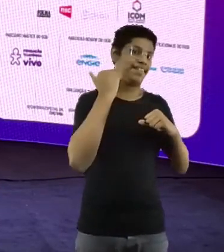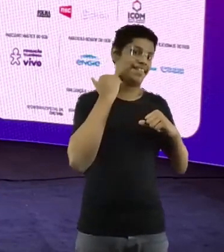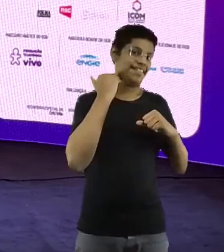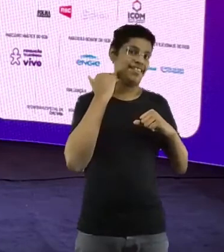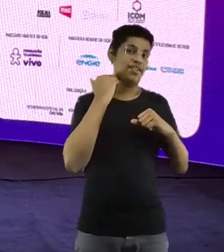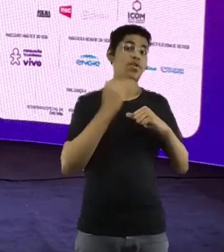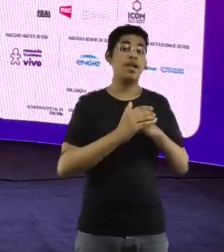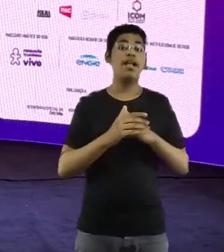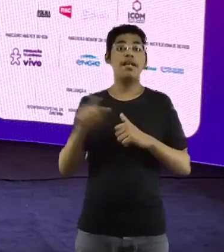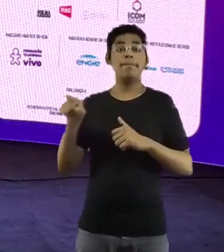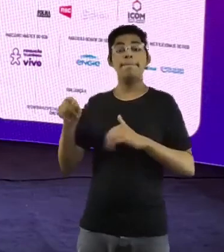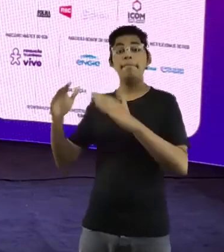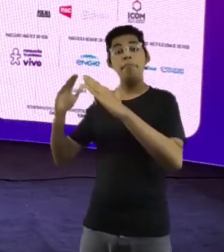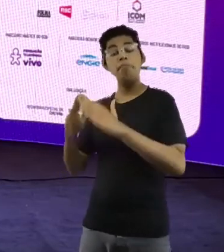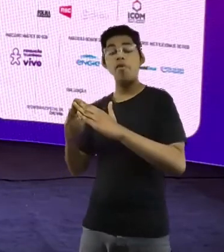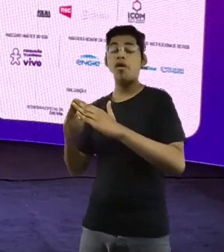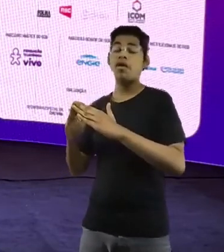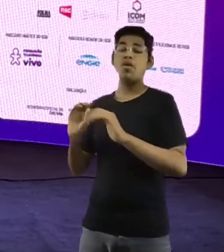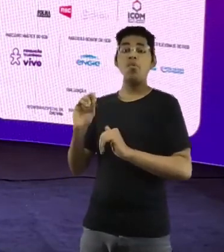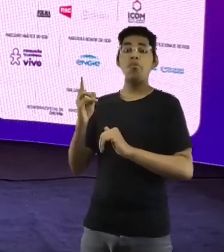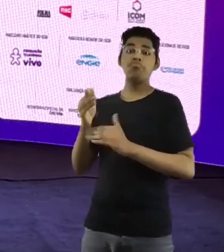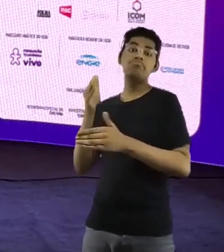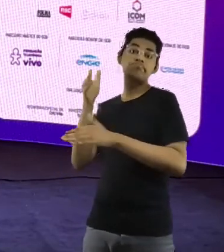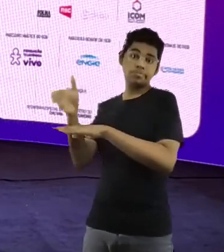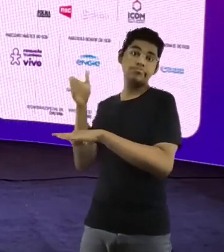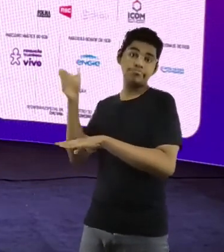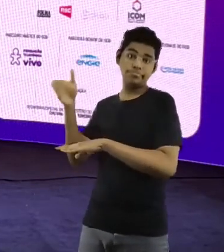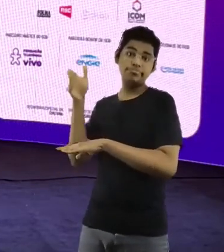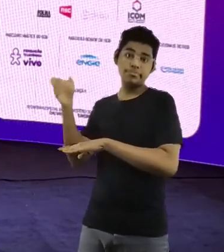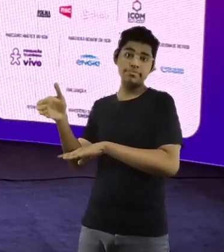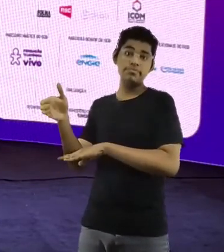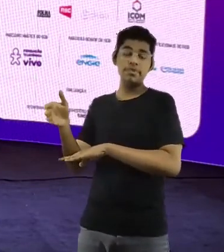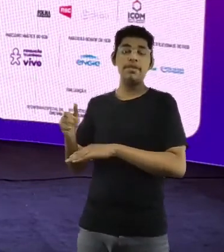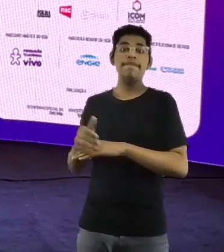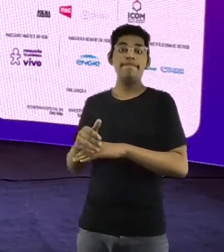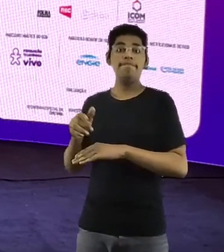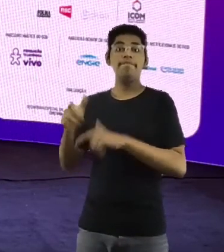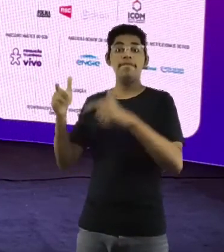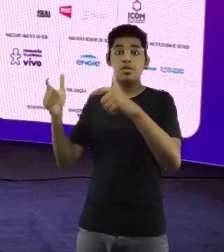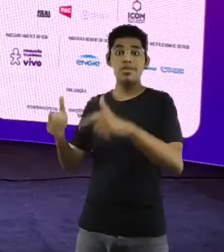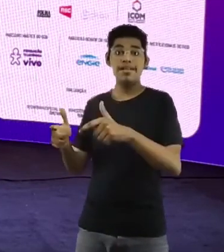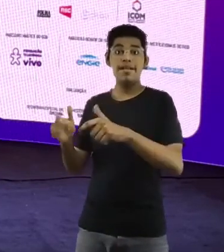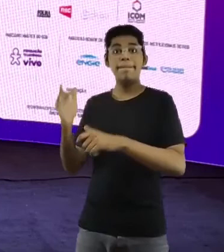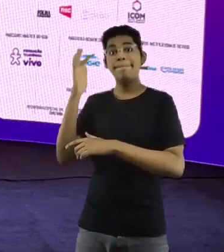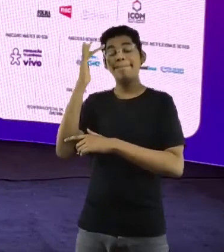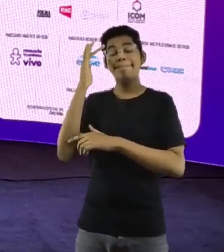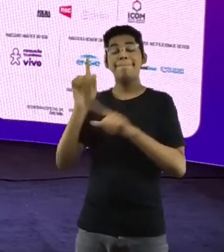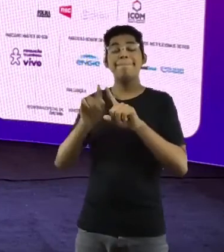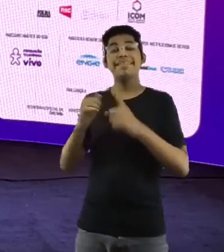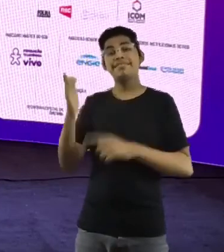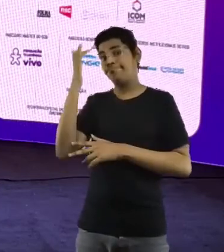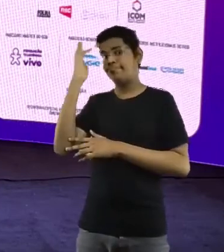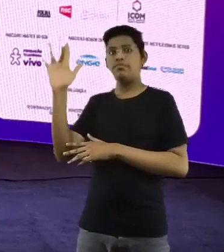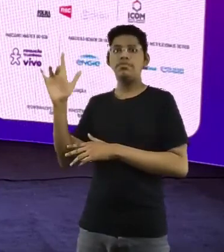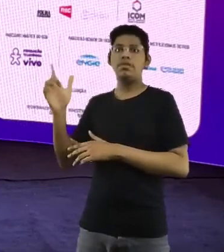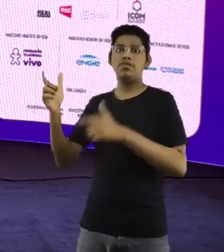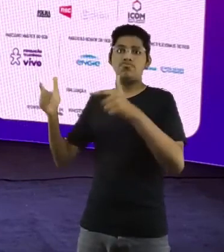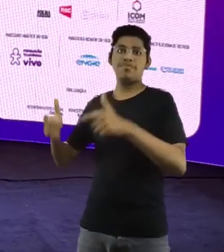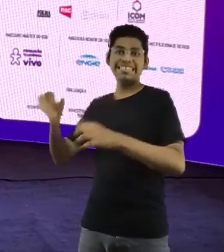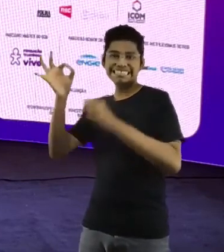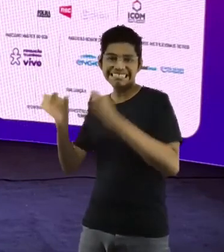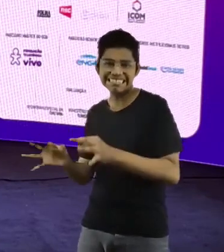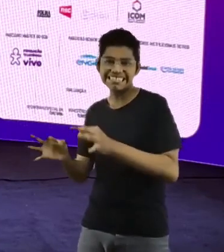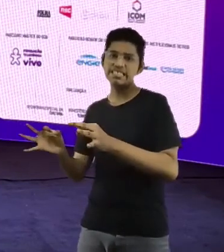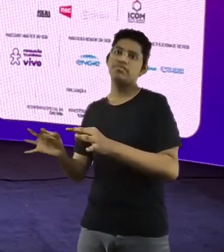menos frequenta esse endereço aqui, né? Mas a gente não consegue saber que endereço é esse. Só quem consegue ver o endereço é